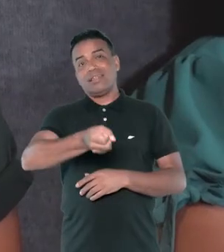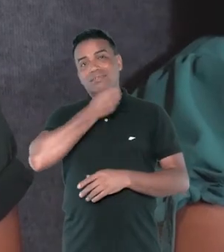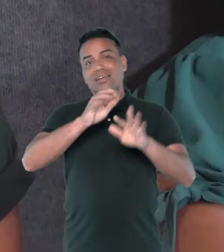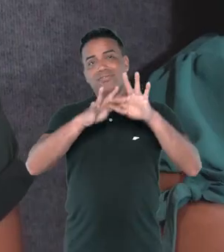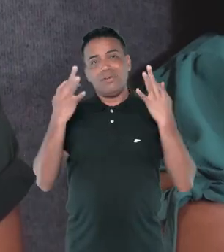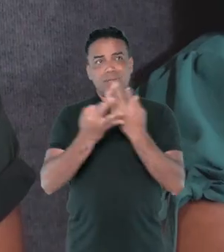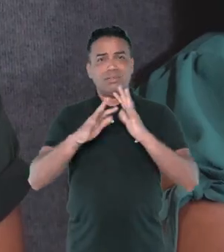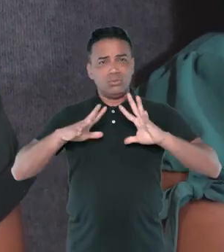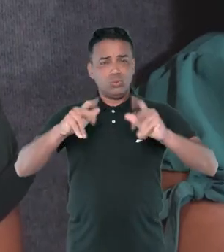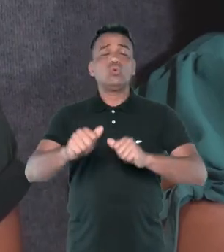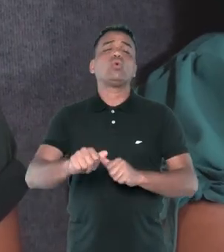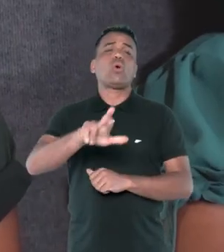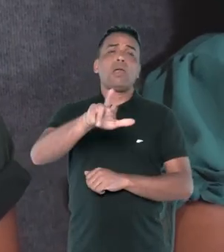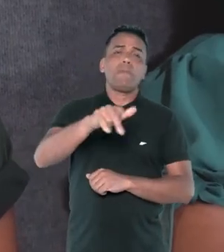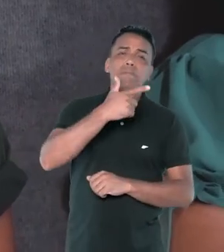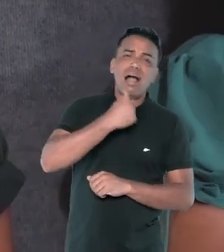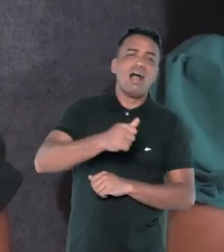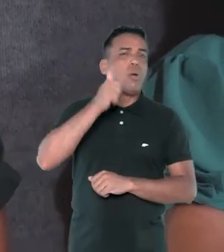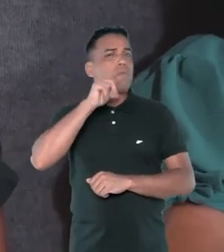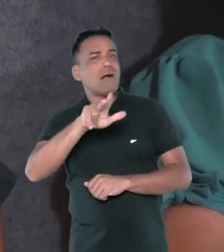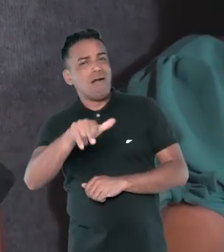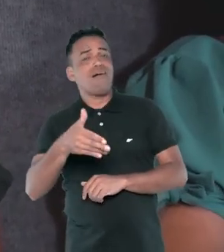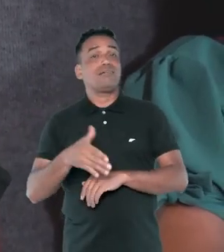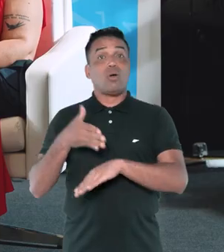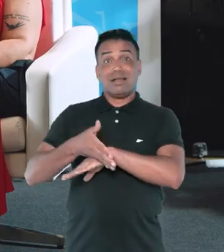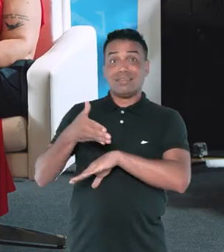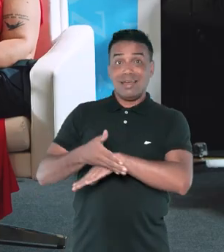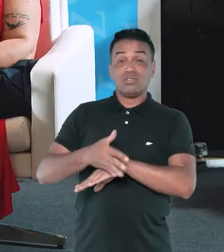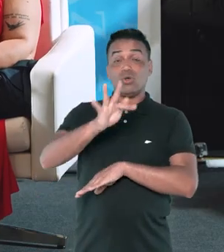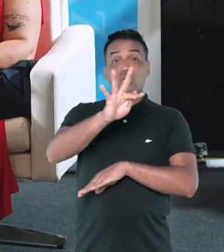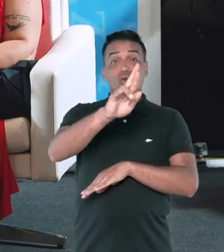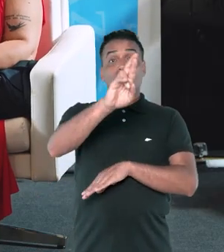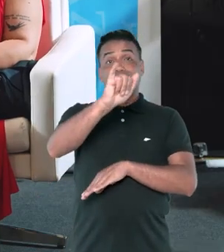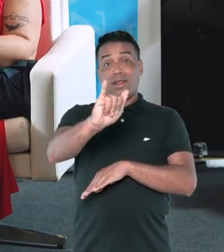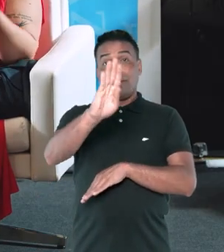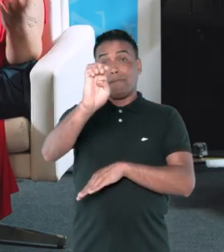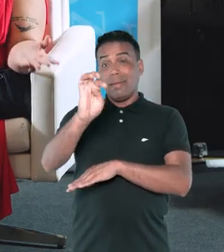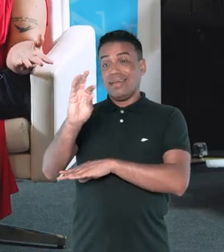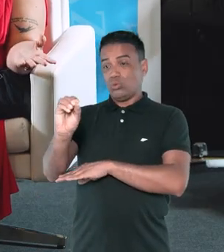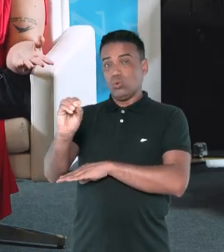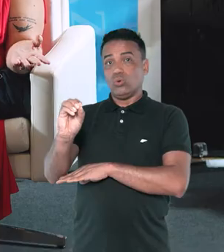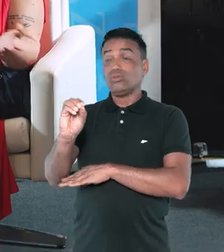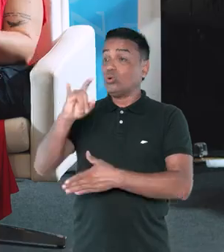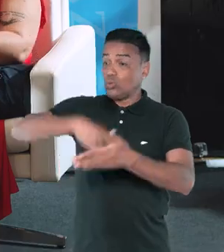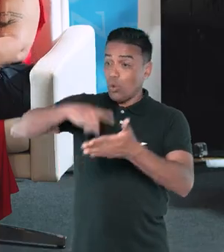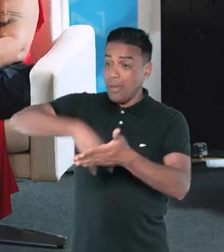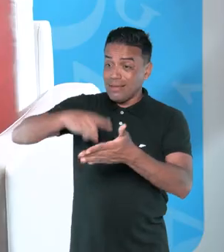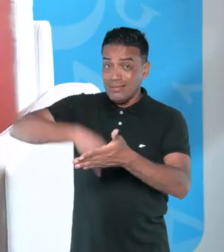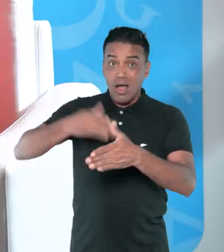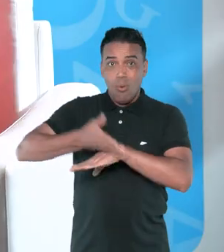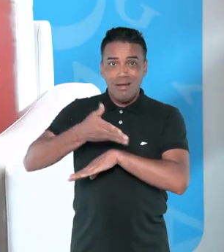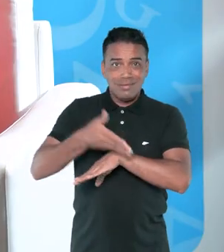E entrevistei os irmãos todos. Tive acesso, por causa do Frei Beto, eu tive acesso tanto à documentação toda que eu quis, como